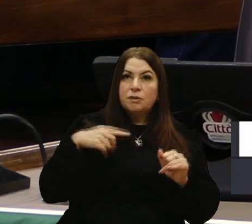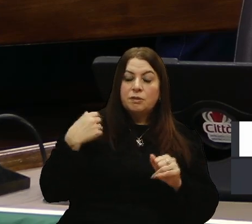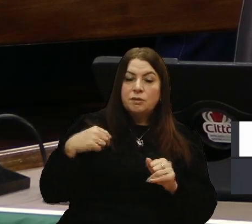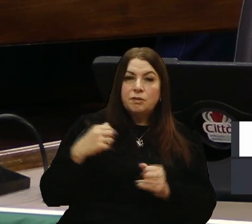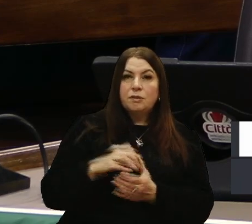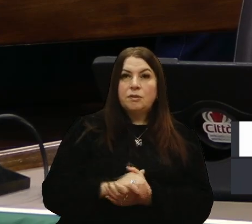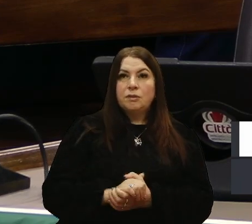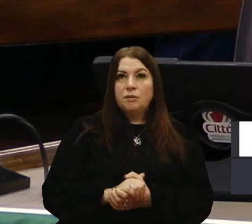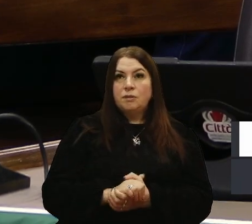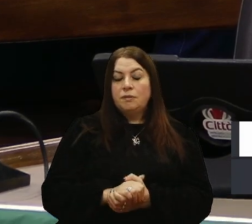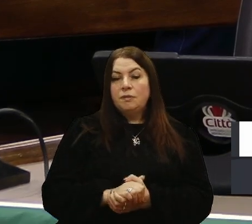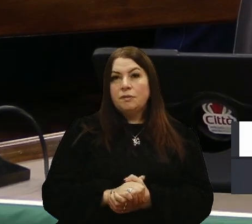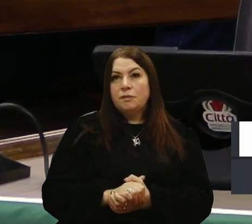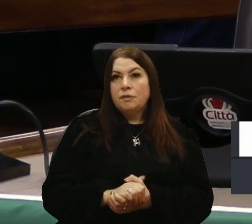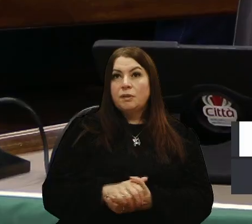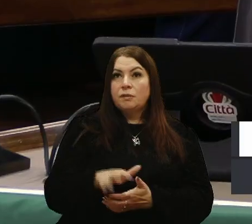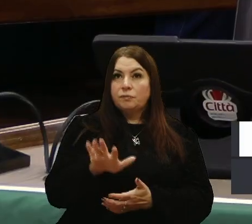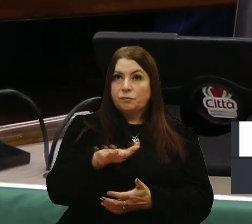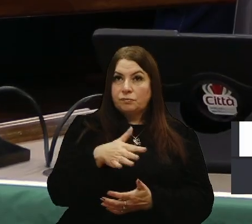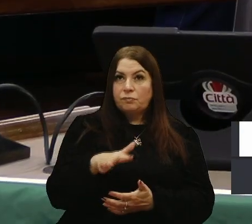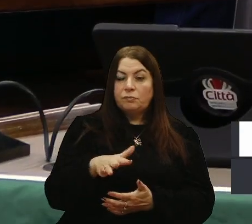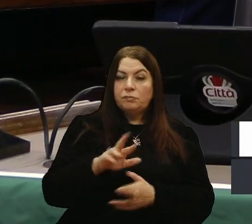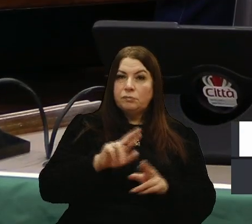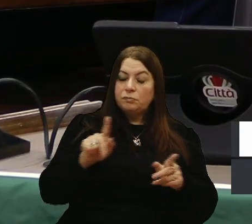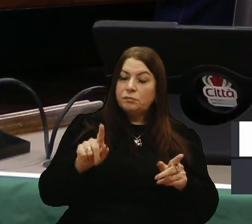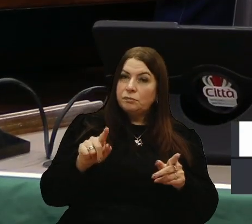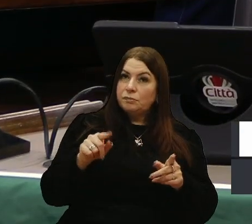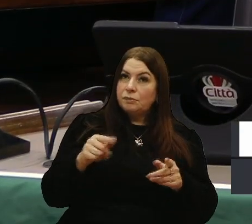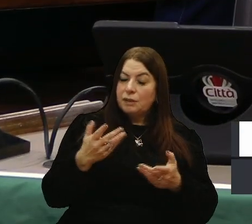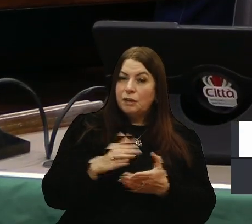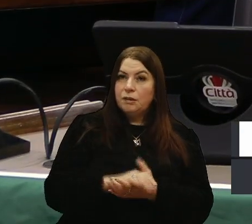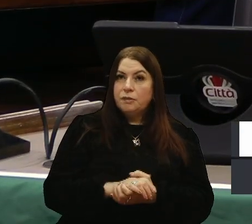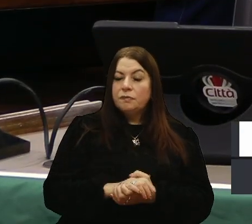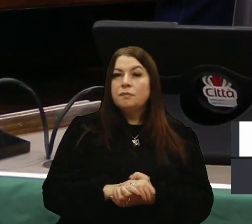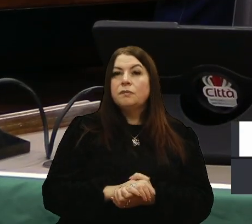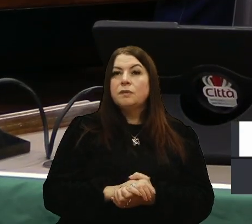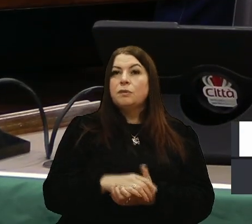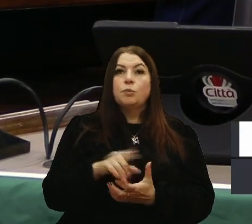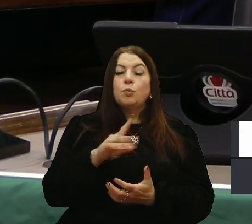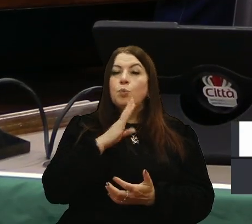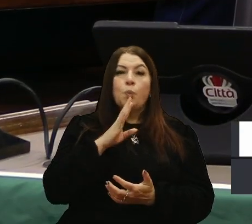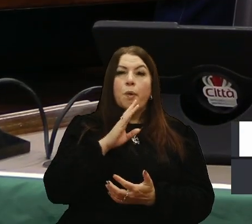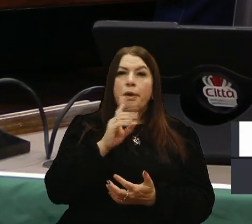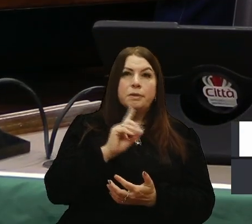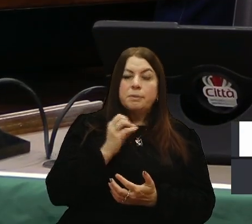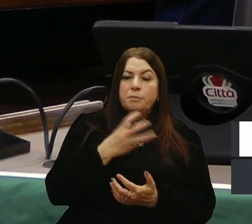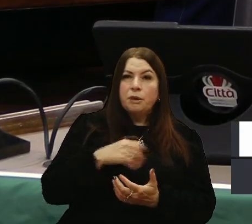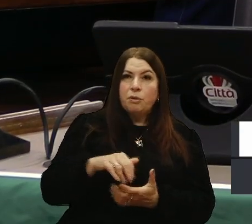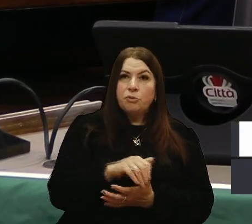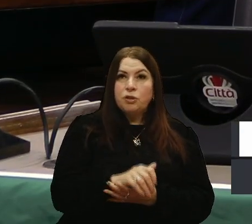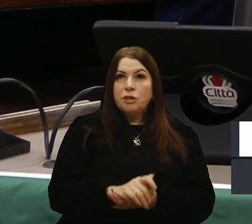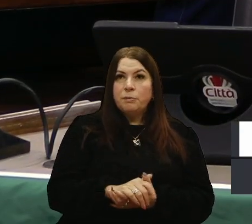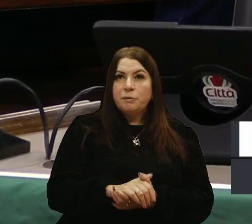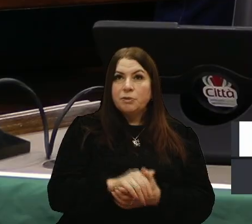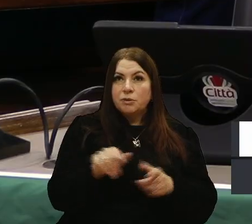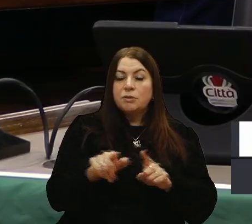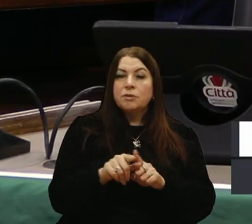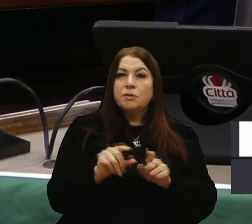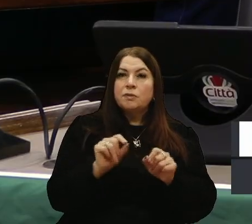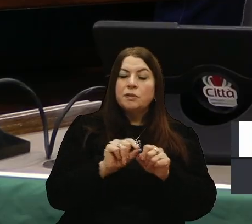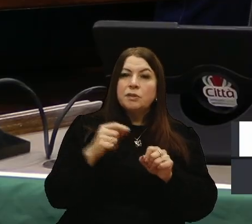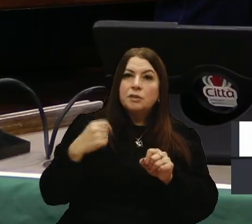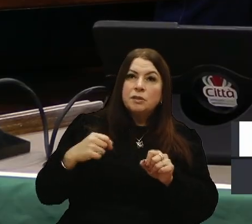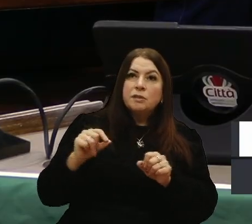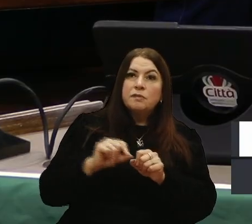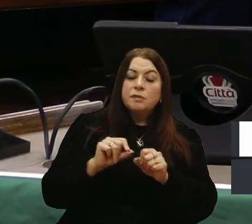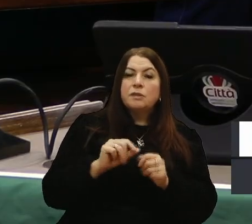precisa. Às vezes, por diversas vezes, o pessoal do interior não conhece muito bem o que é necessário fazer na